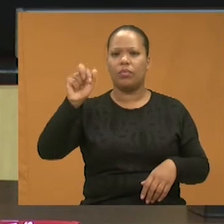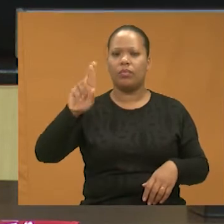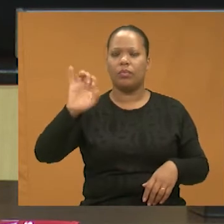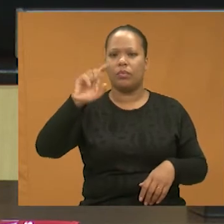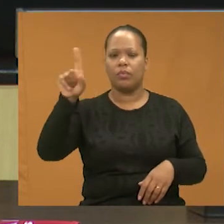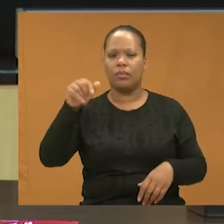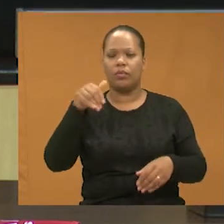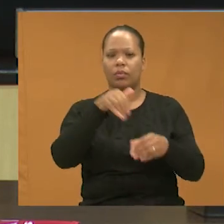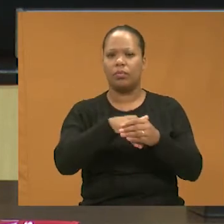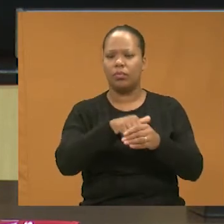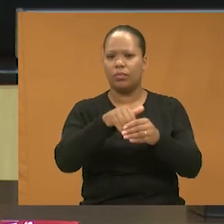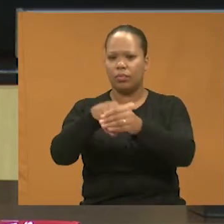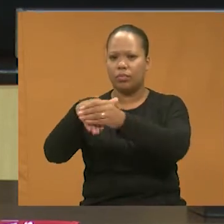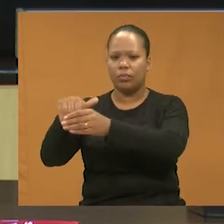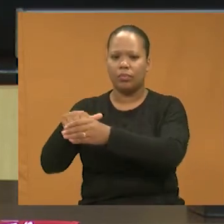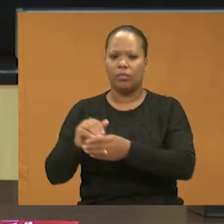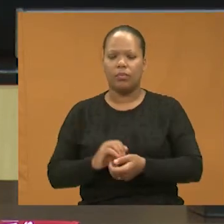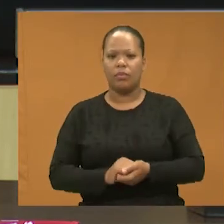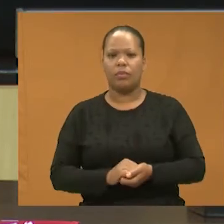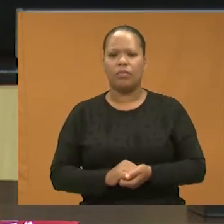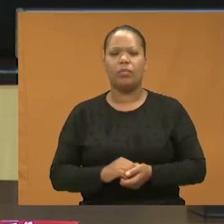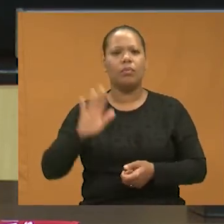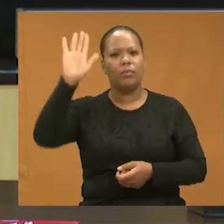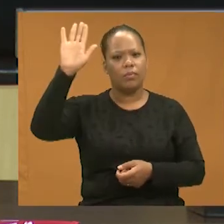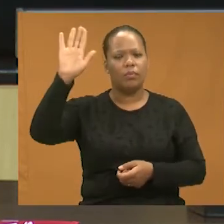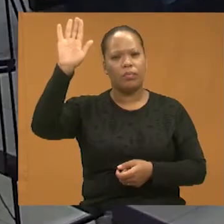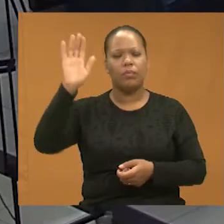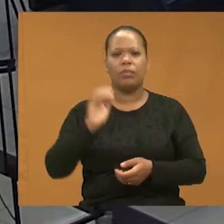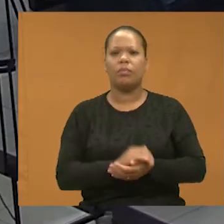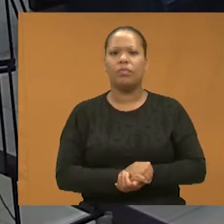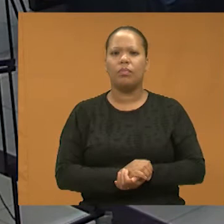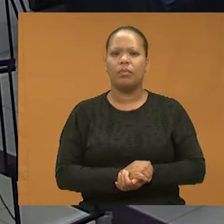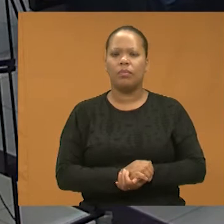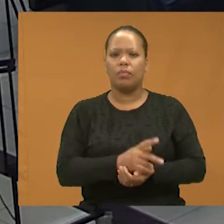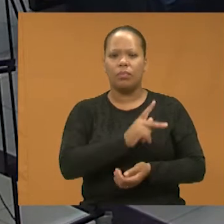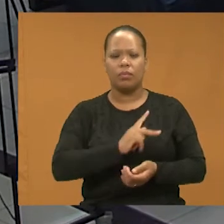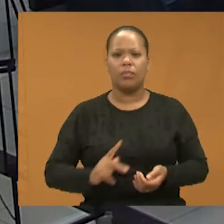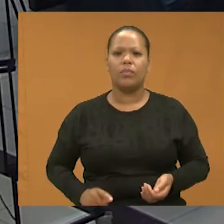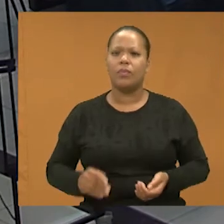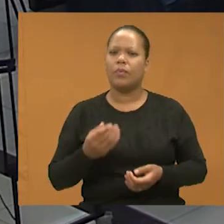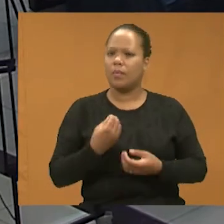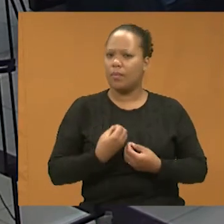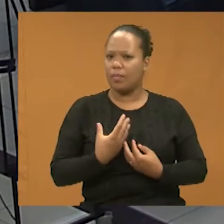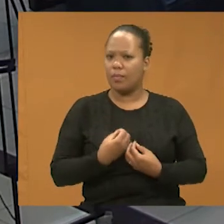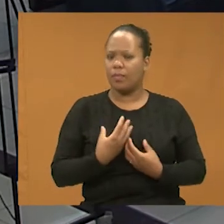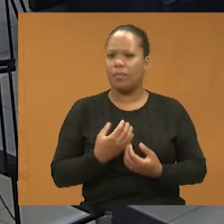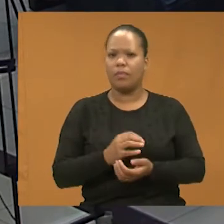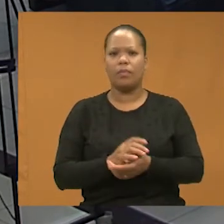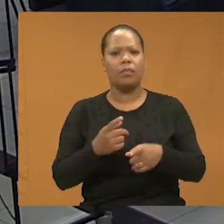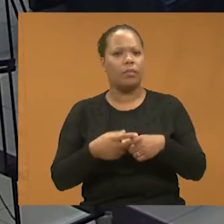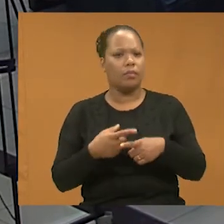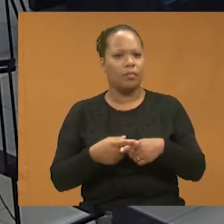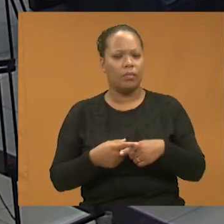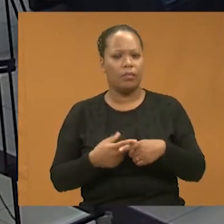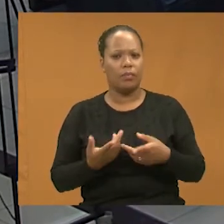foi solicitado votação. Senhor presidente, gostaria de... O pedido de informação é porque eu